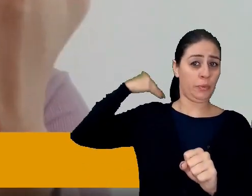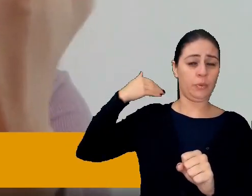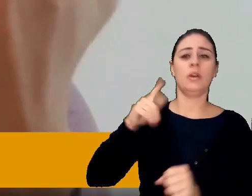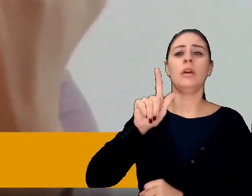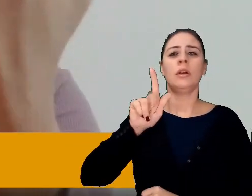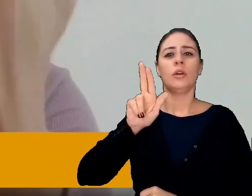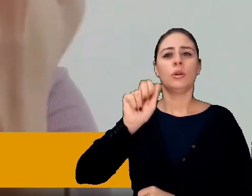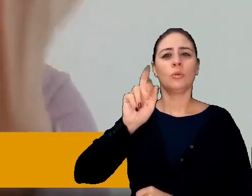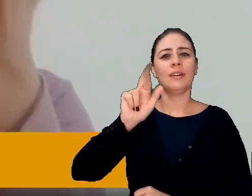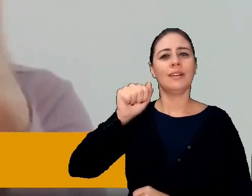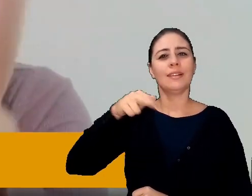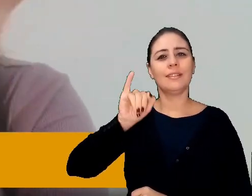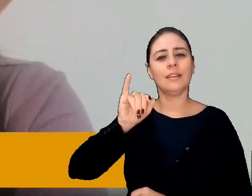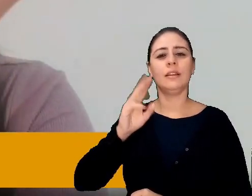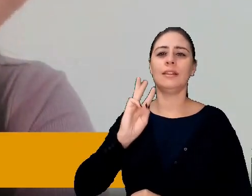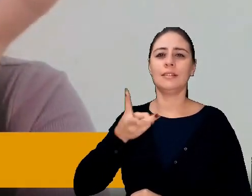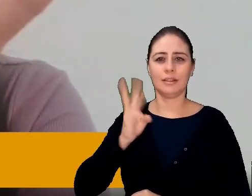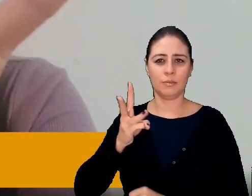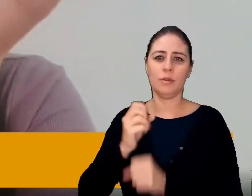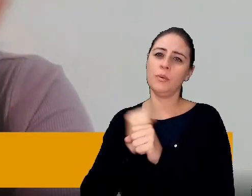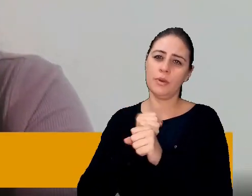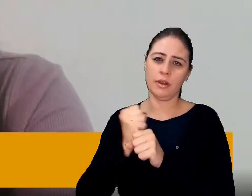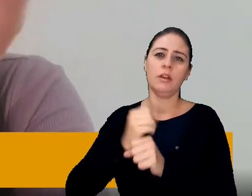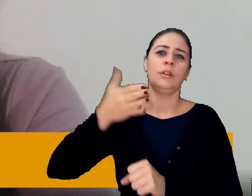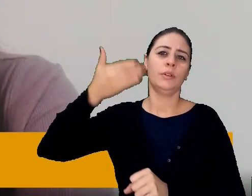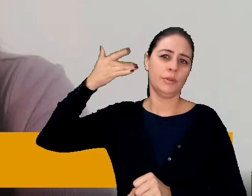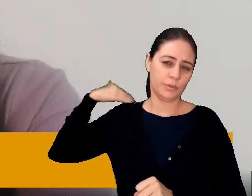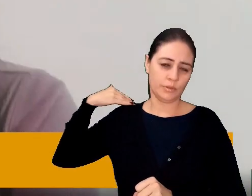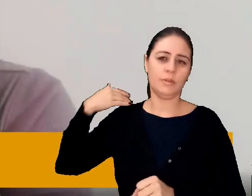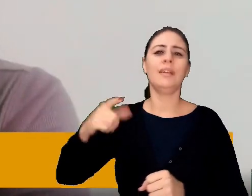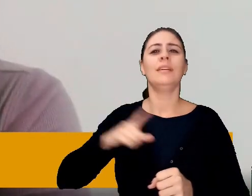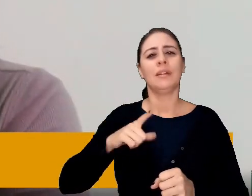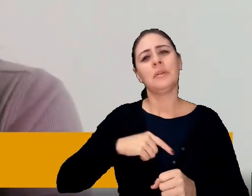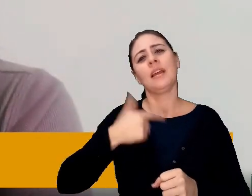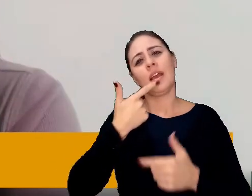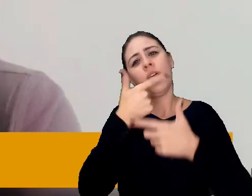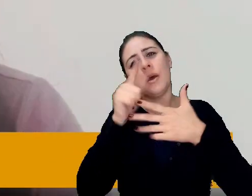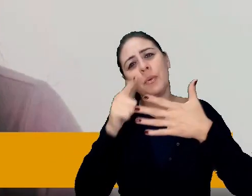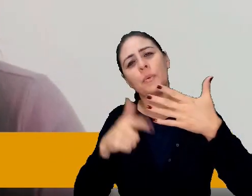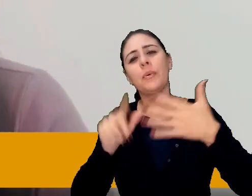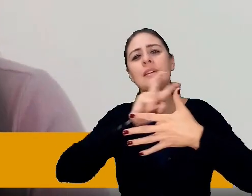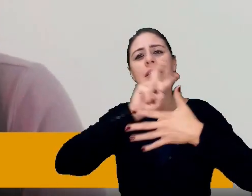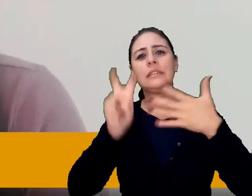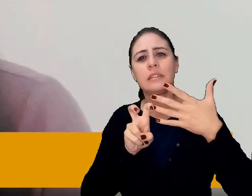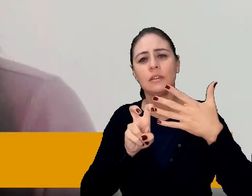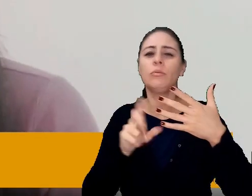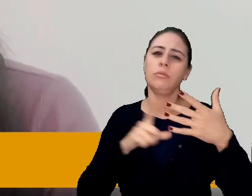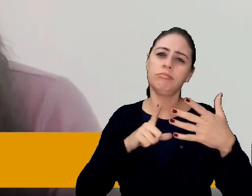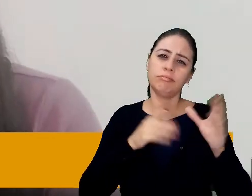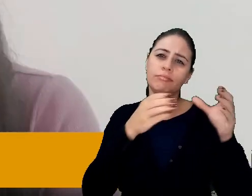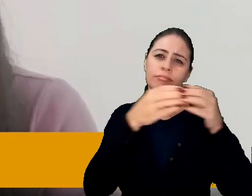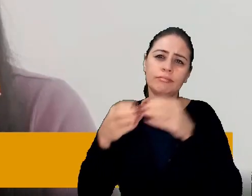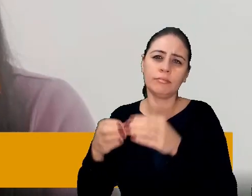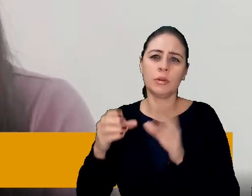xetá, xoclen e charrua, que são as 5 etnias que predominam aqui a região sul.